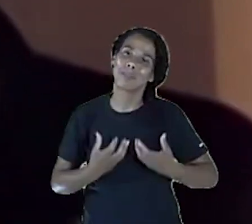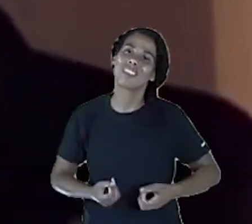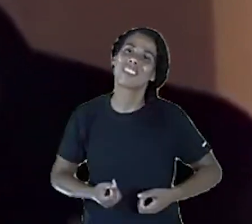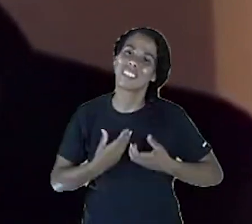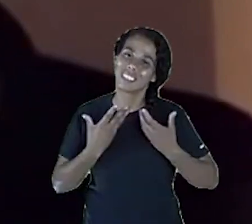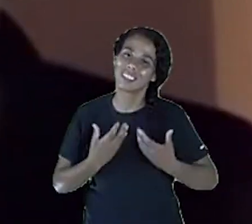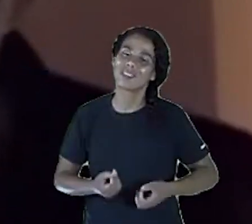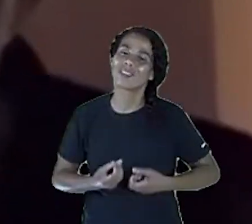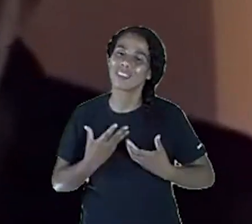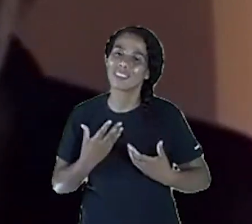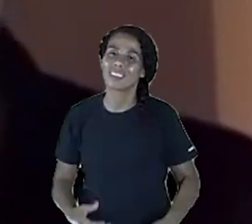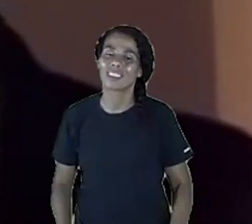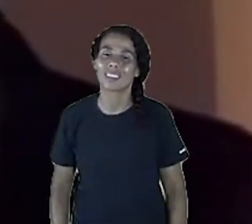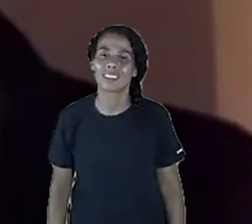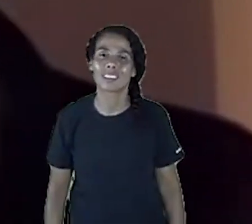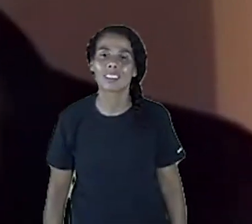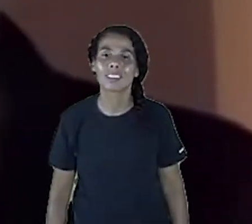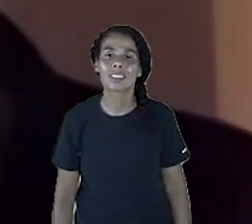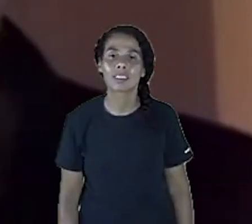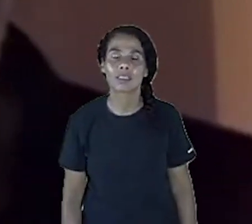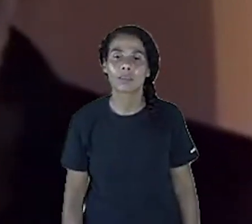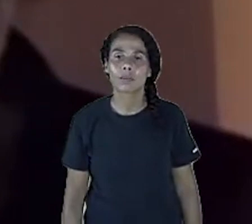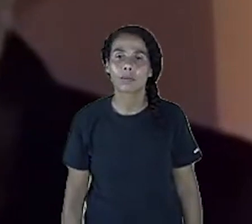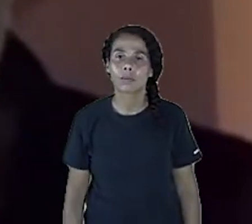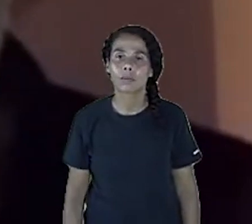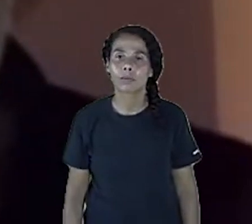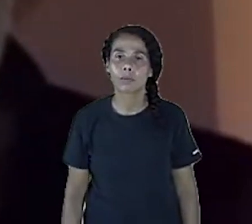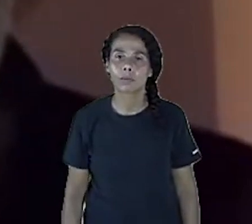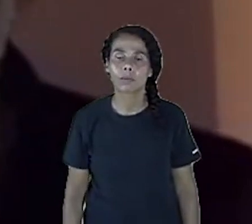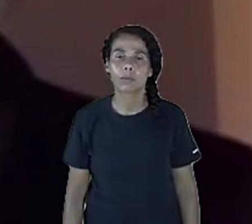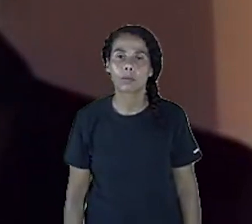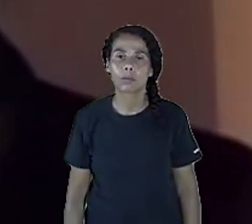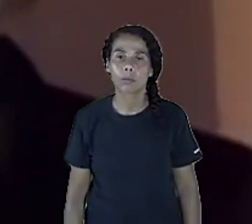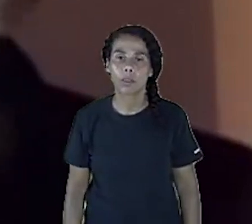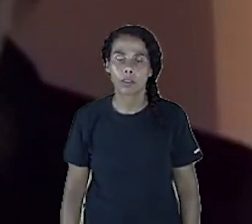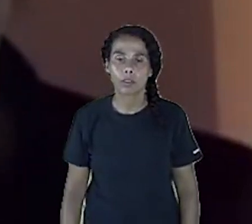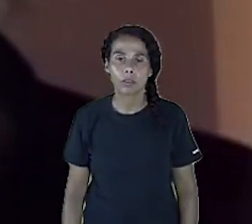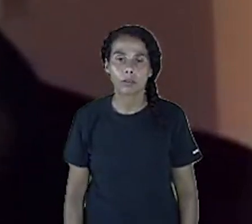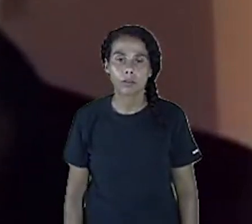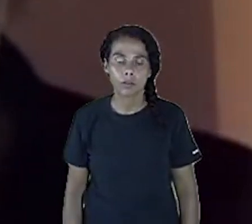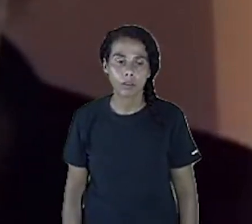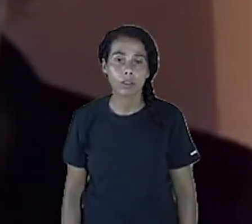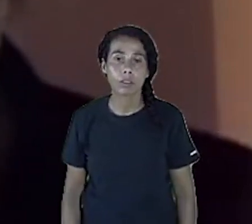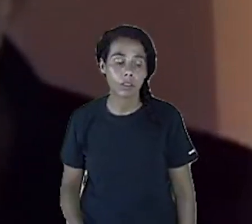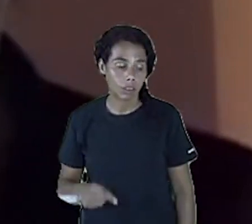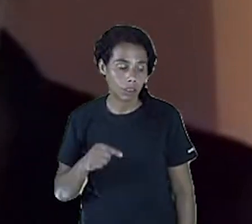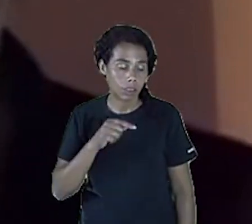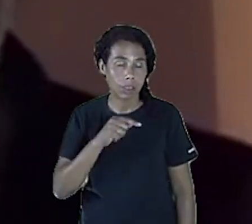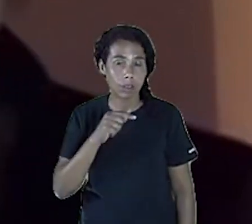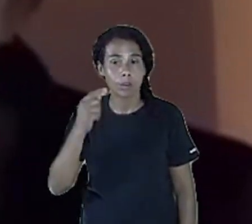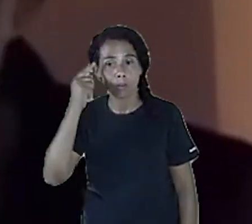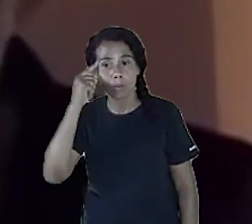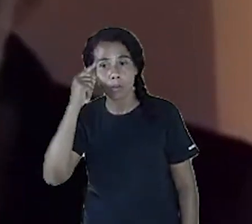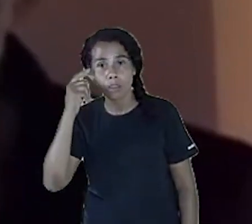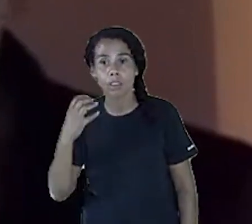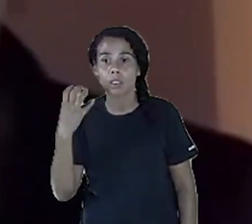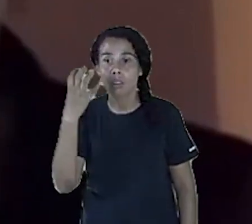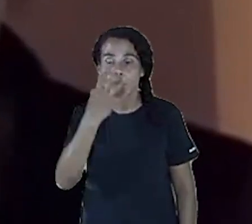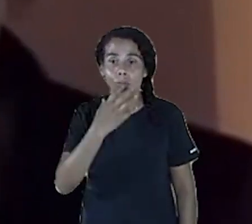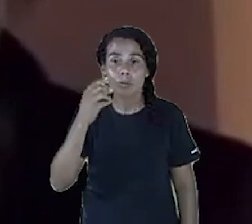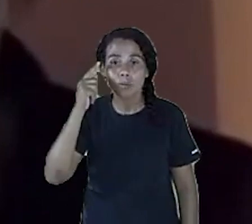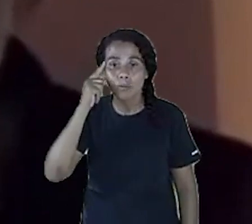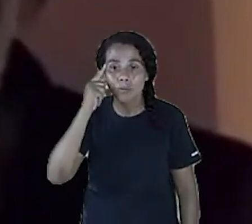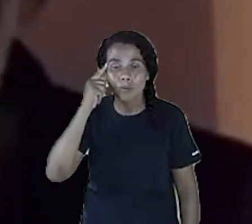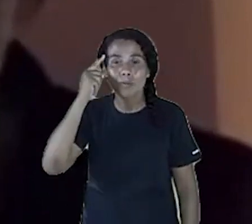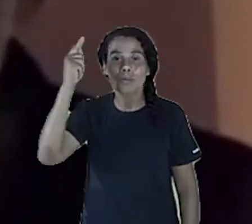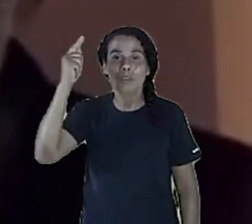fazer não só a sonoridade, a música, o som das coisas, mas também o